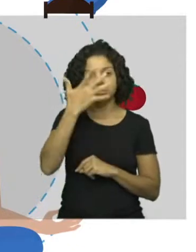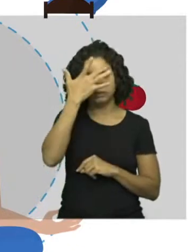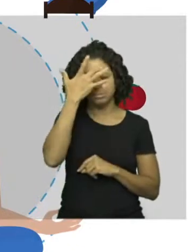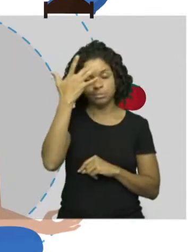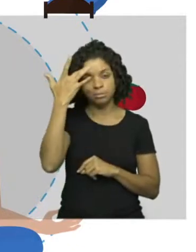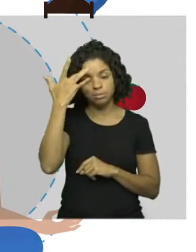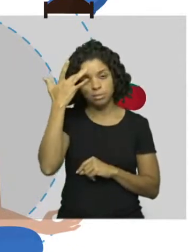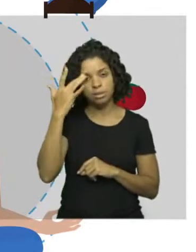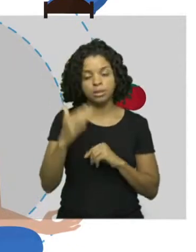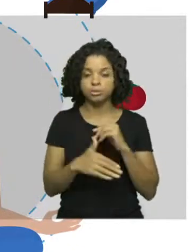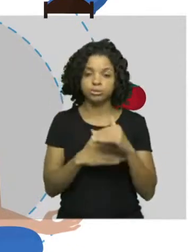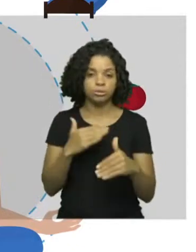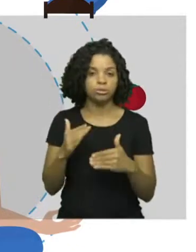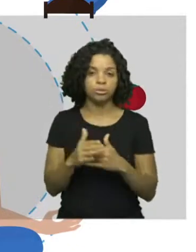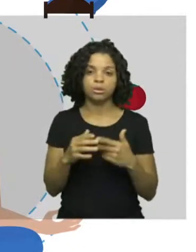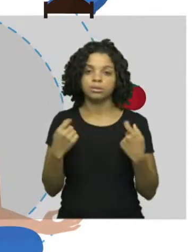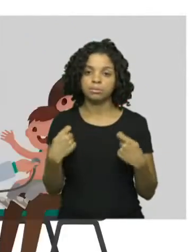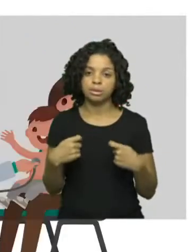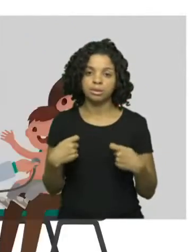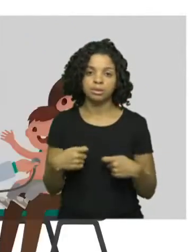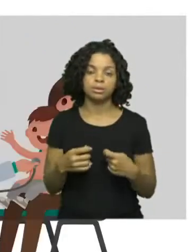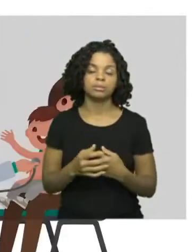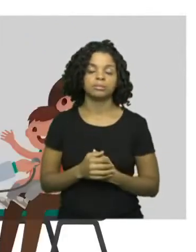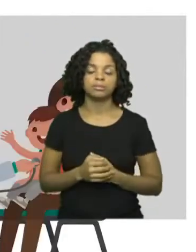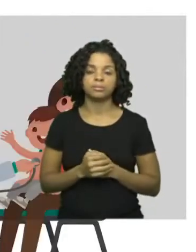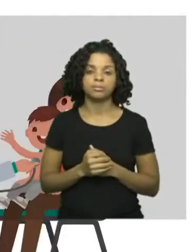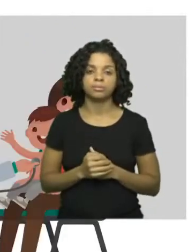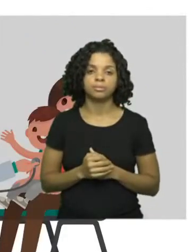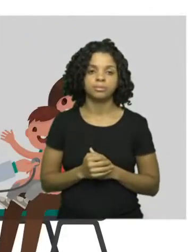deveríamos fazer, não é verdade?